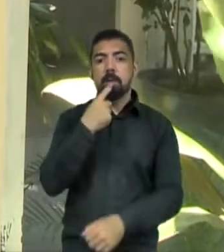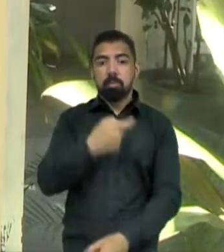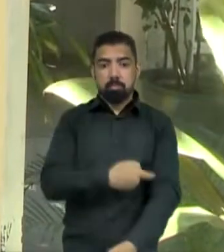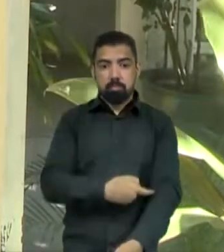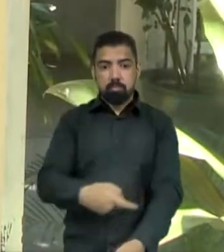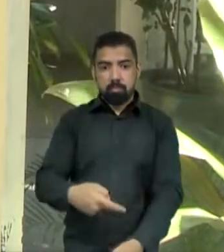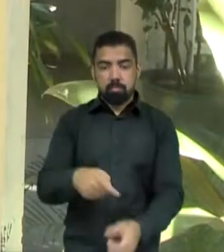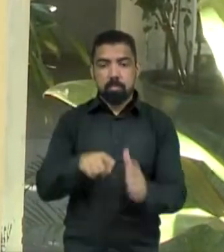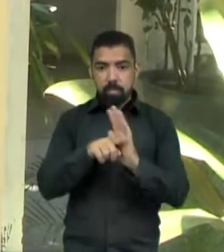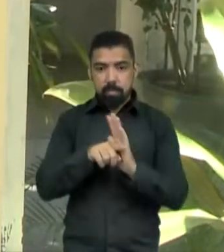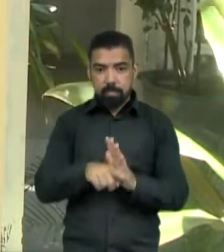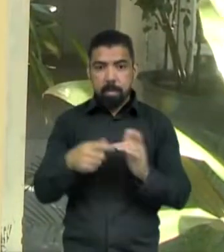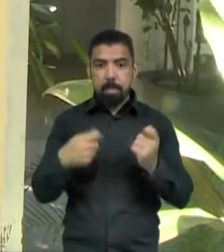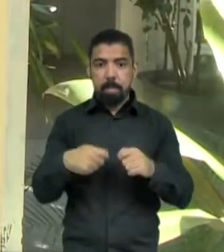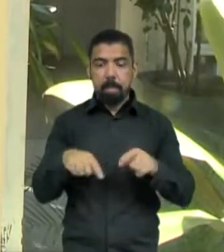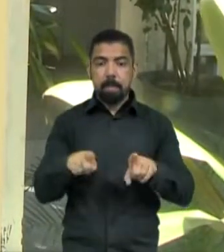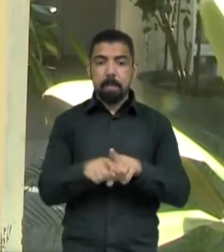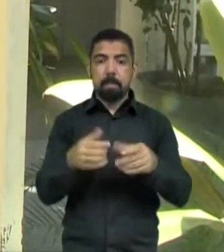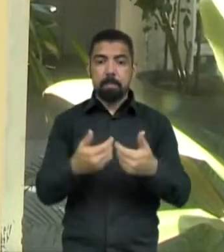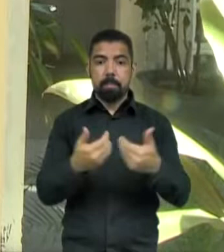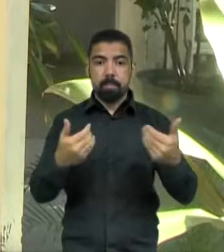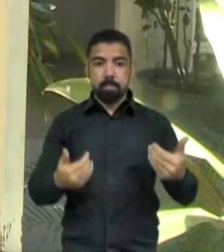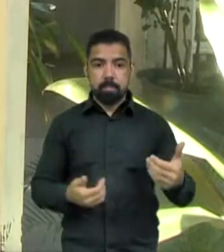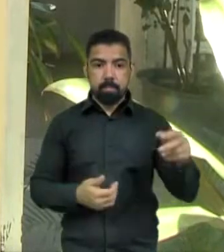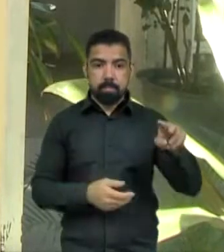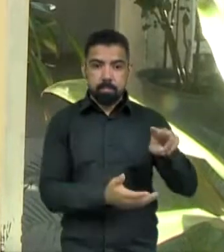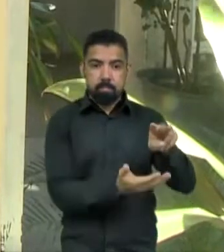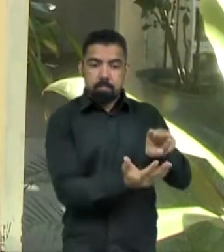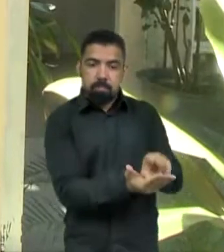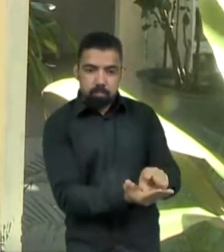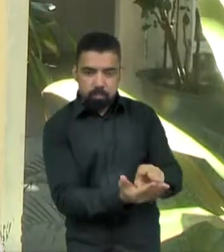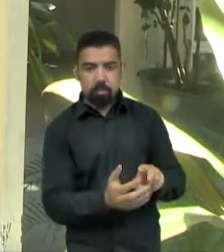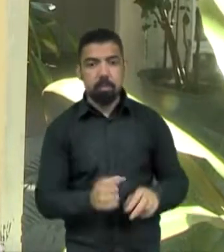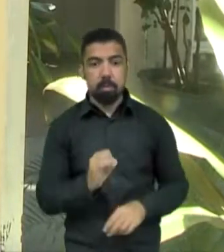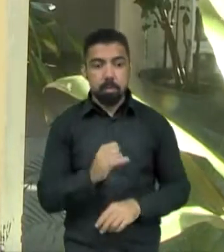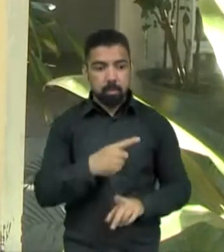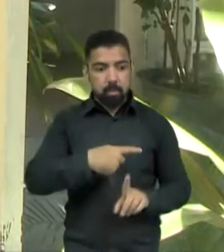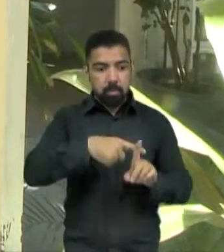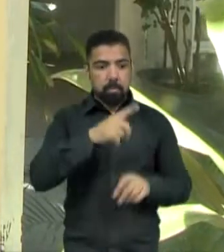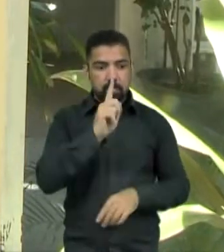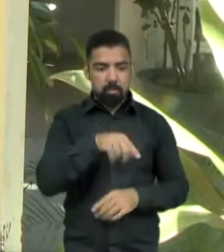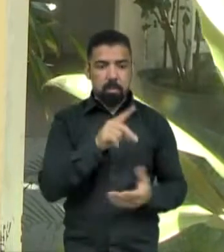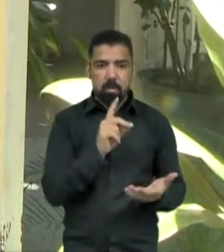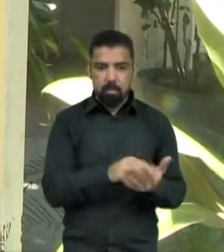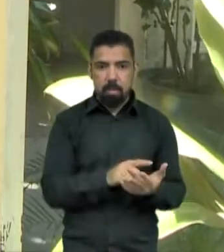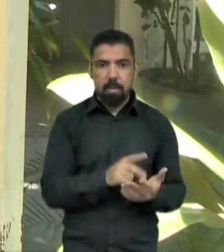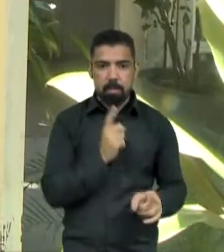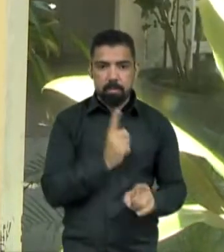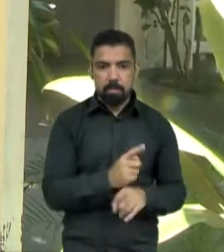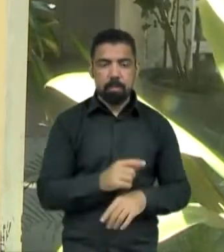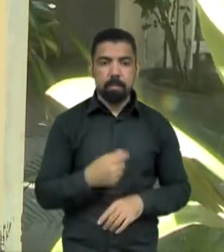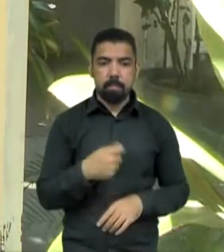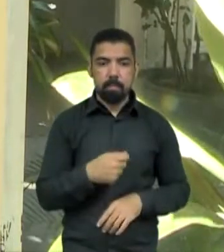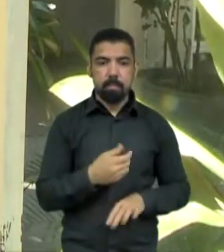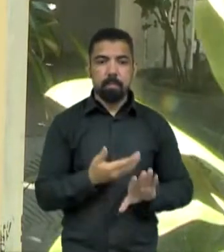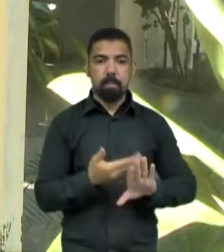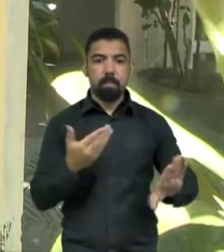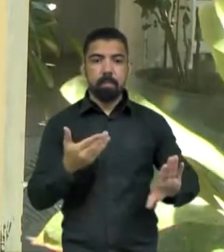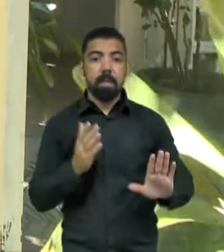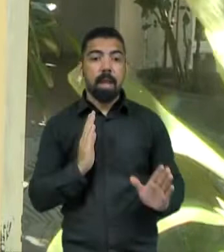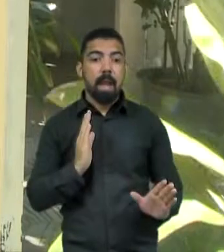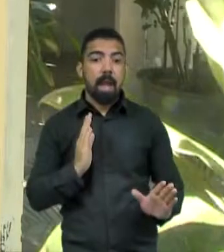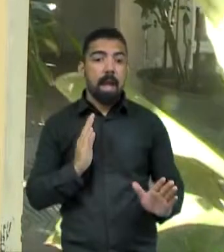colocado em isolamento até o resultado de exame e, se for positivo, até que essas lesões de pele tenham